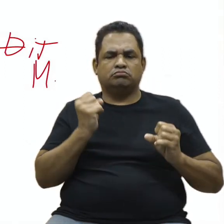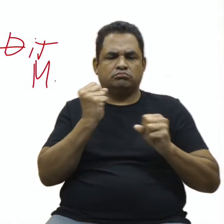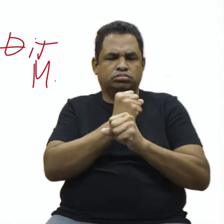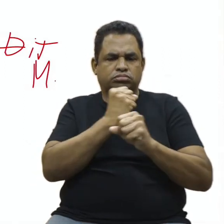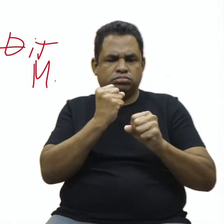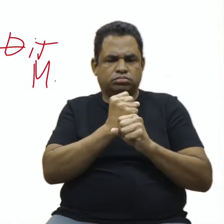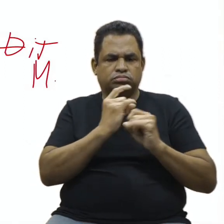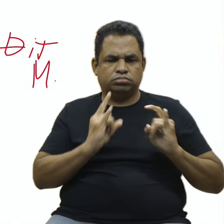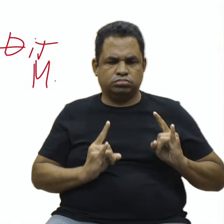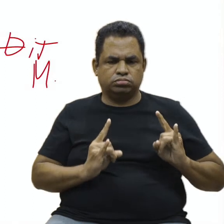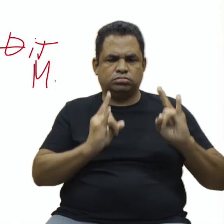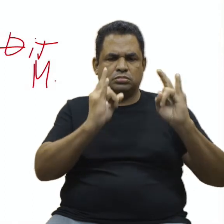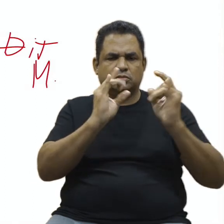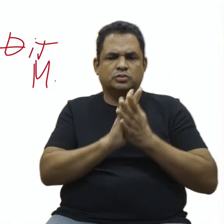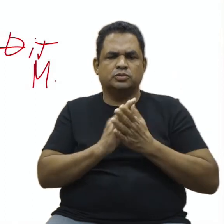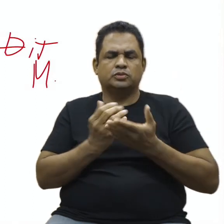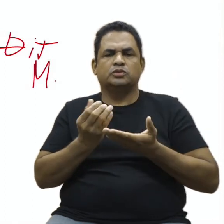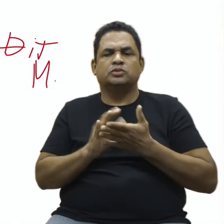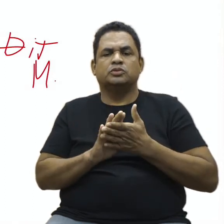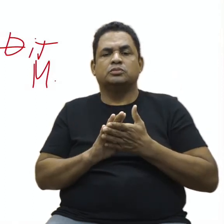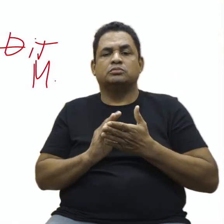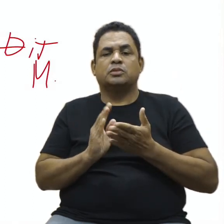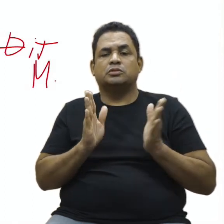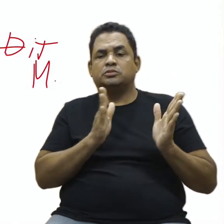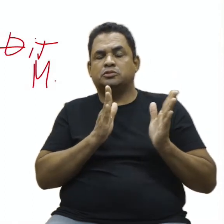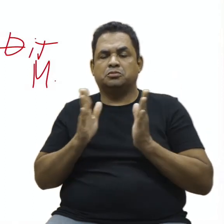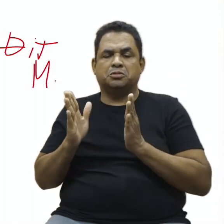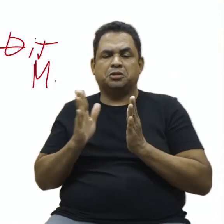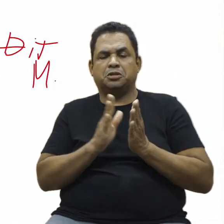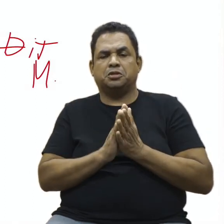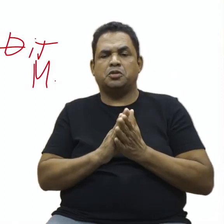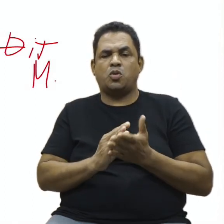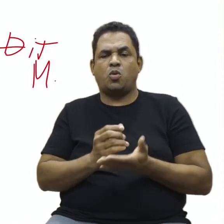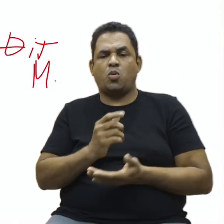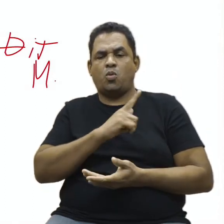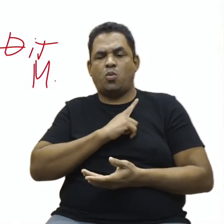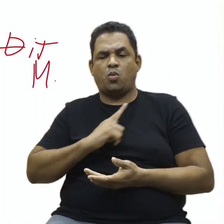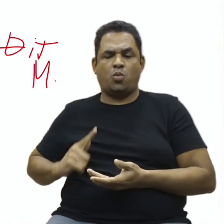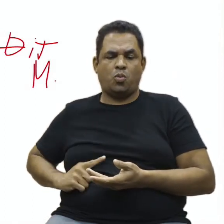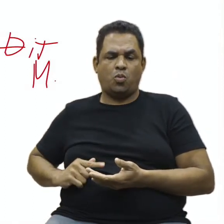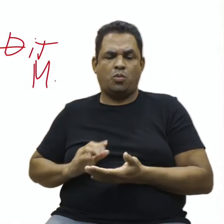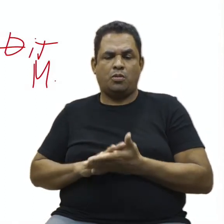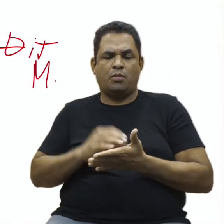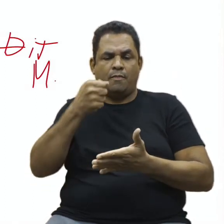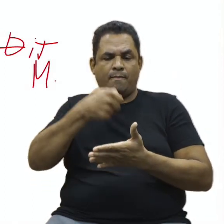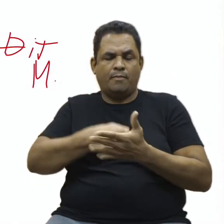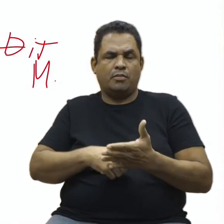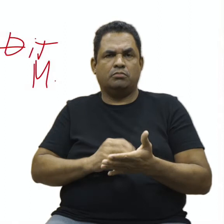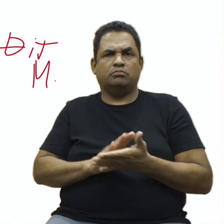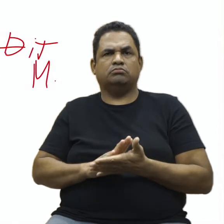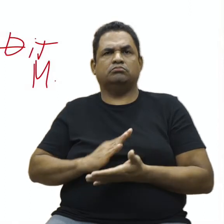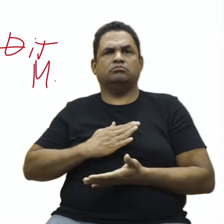militares? E aí, pessoal, qual que vocês acham que é a correta? Vamos lá? Vamos ver?